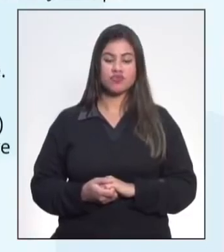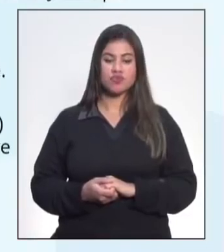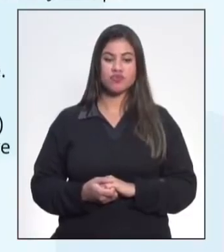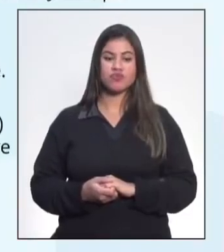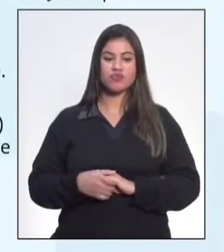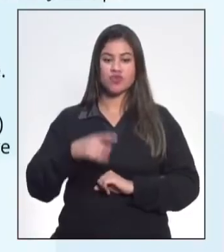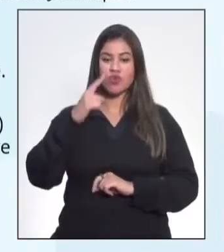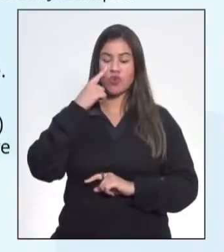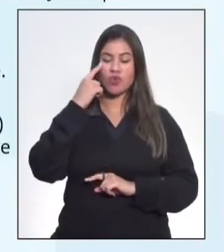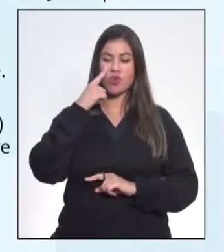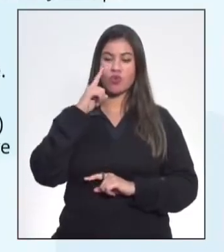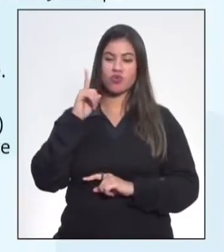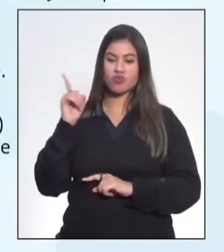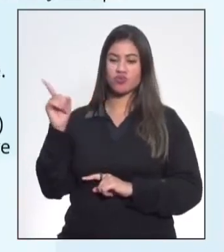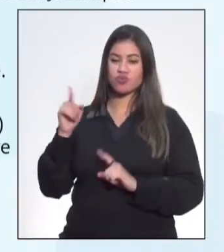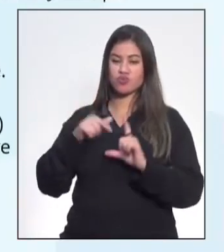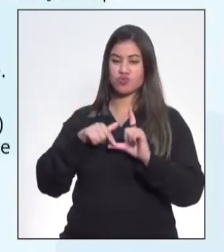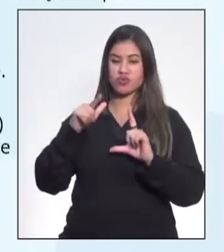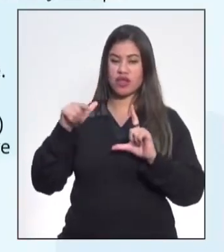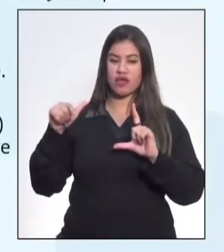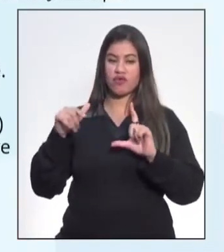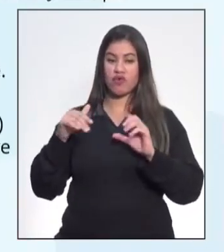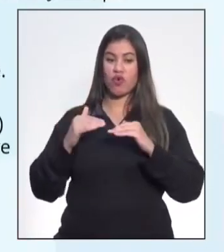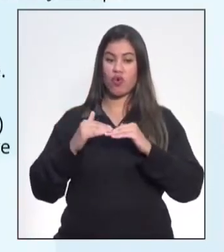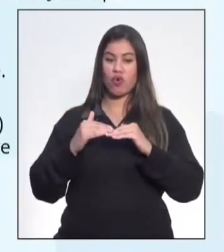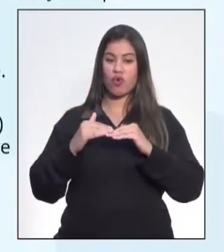energia alta e teve que